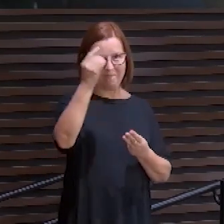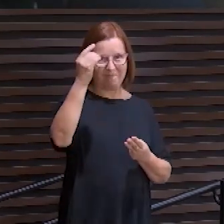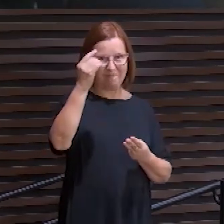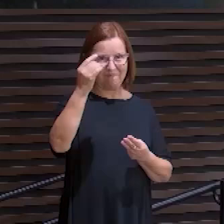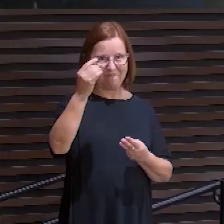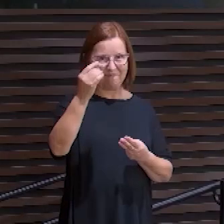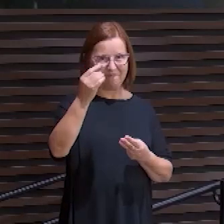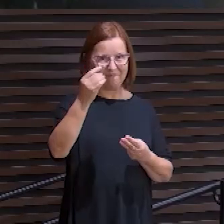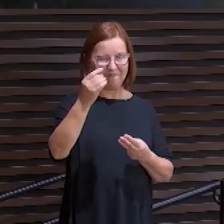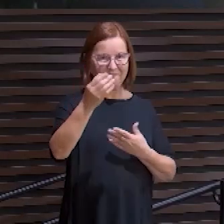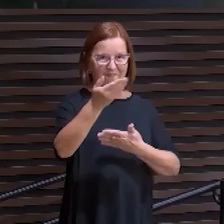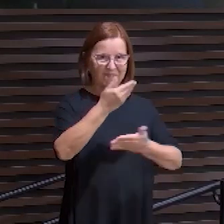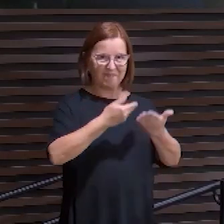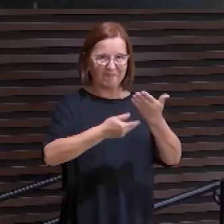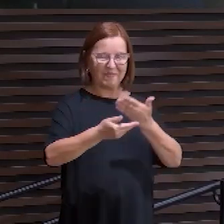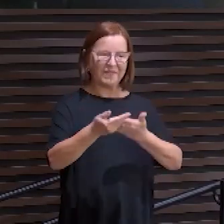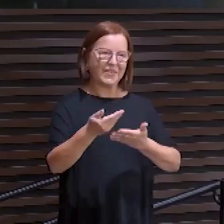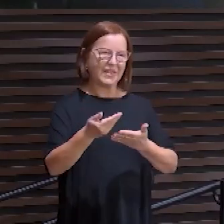relação